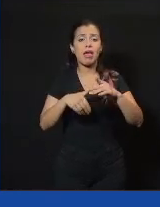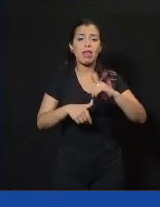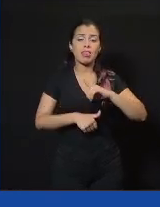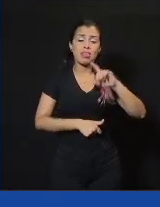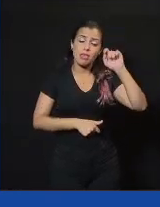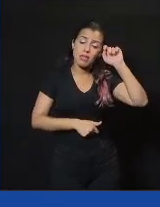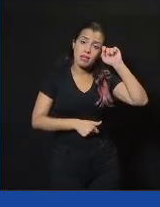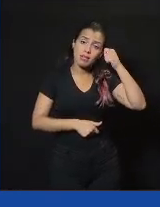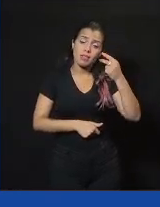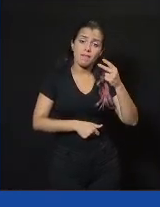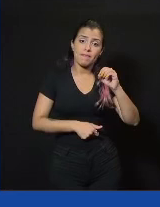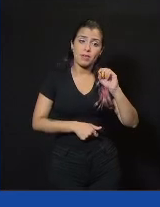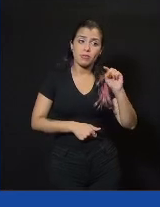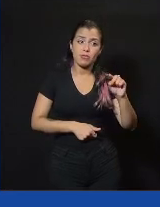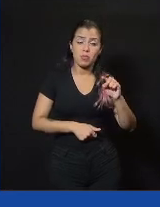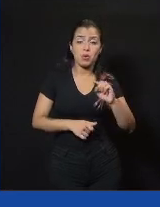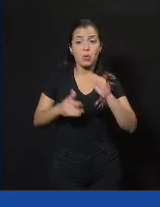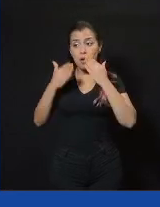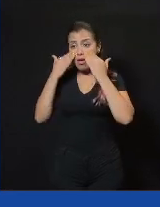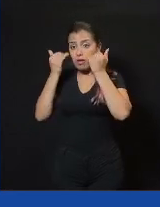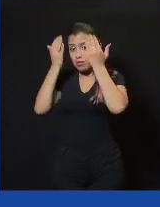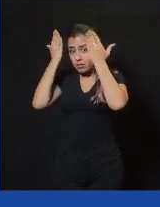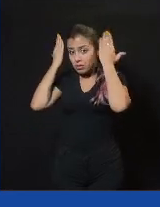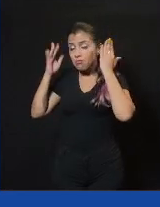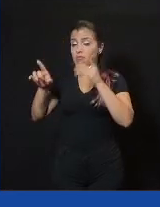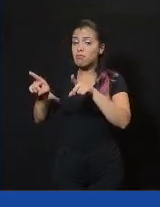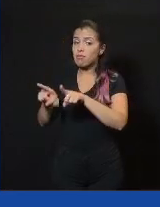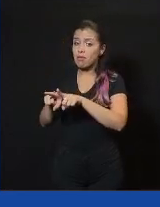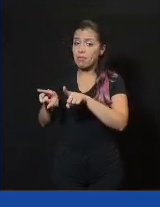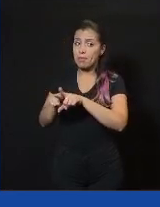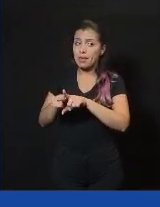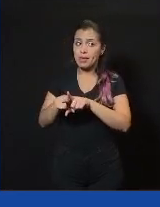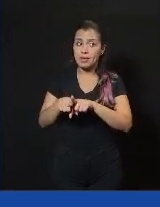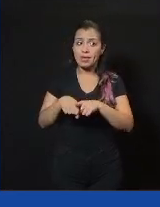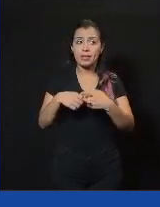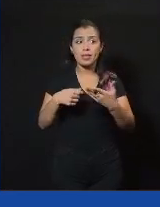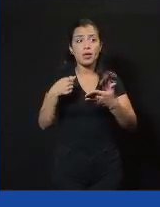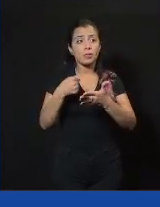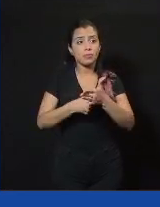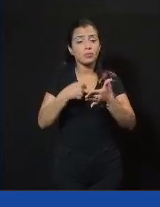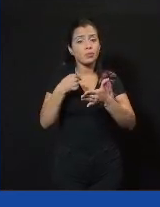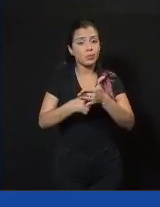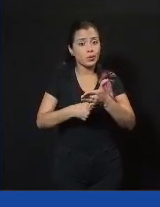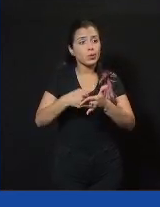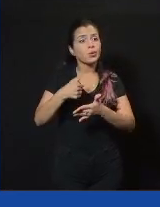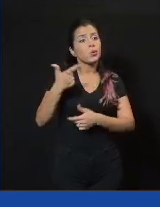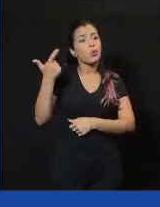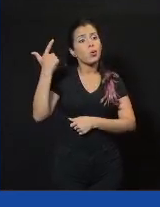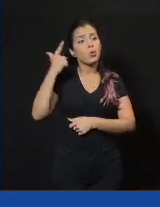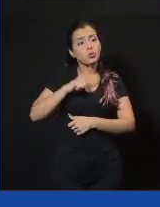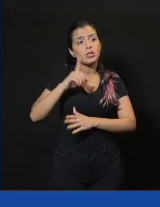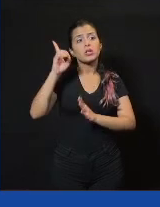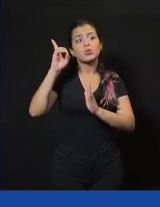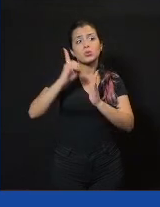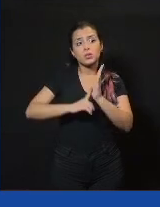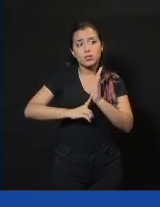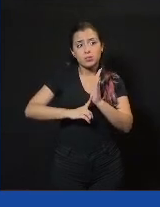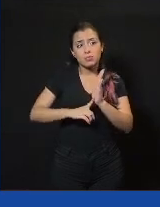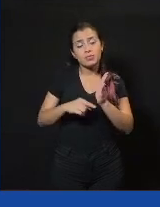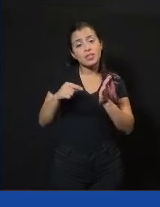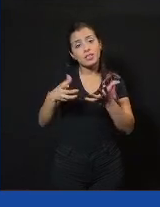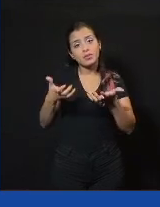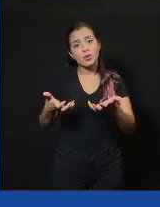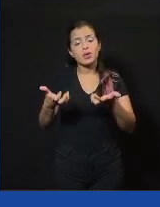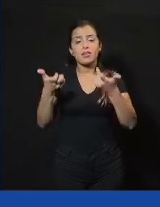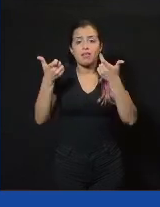indígenas, 2.153 candidaturas. E vamos continuar lutando pelos nossos direitos. É isso que eu